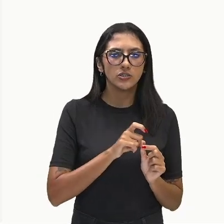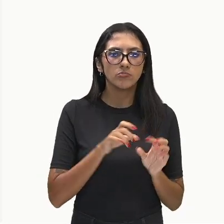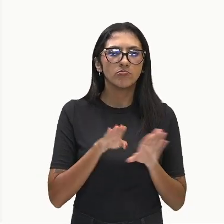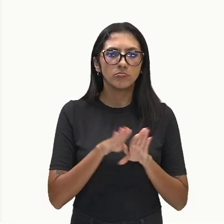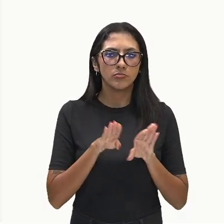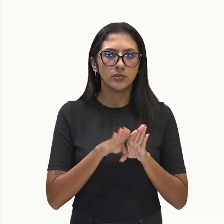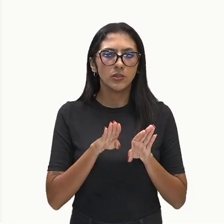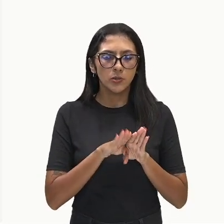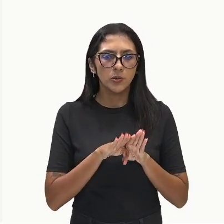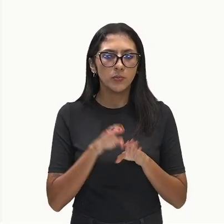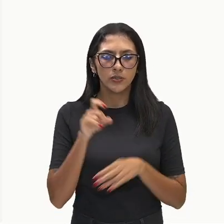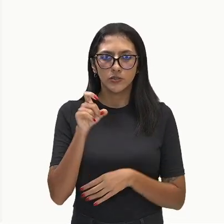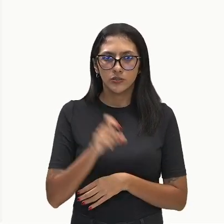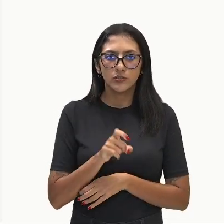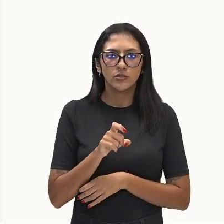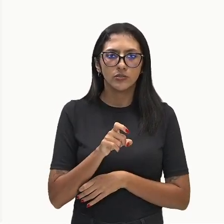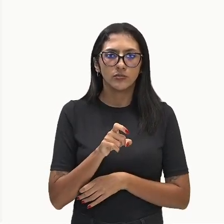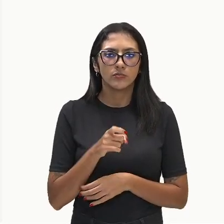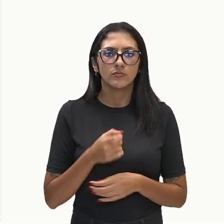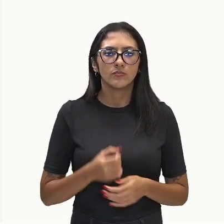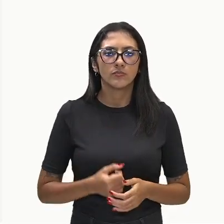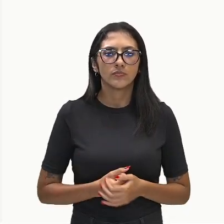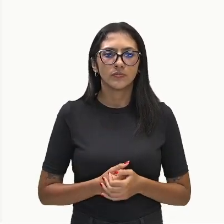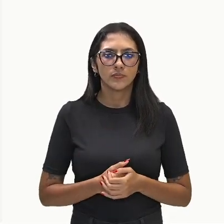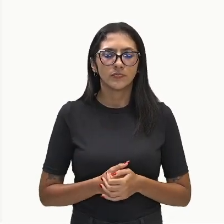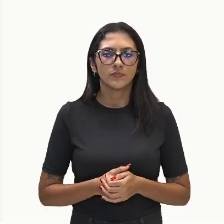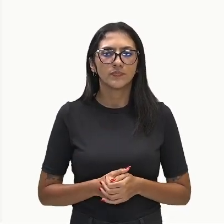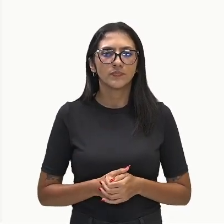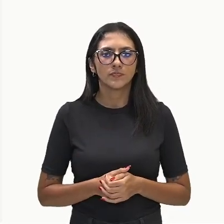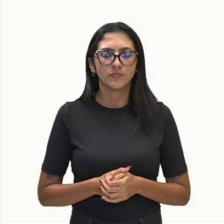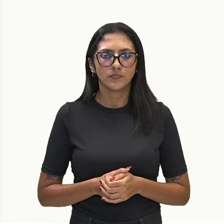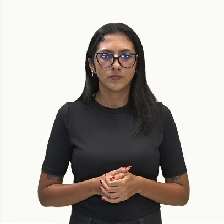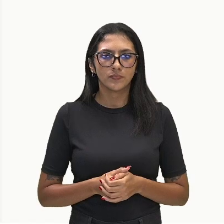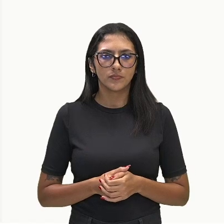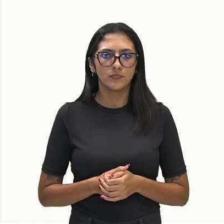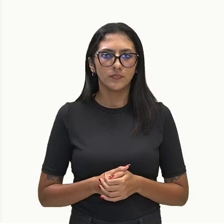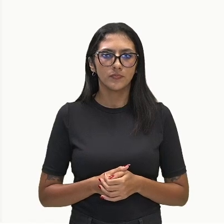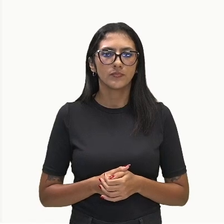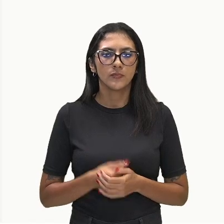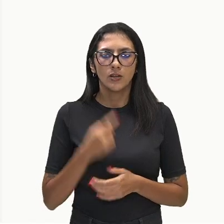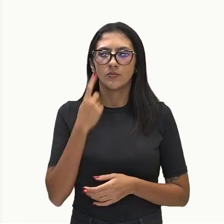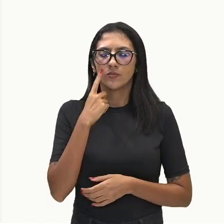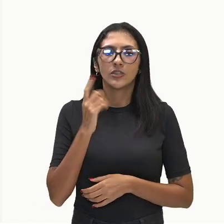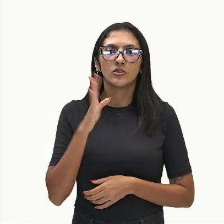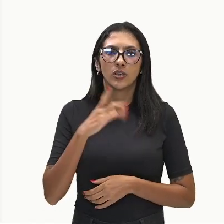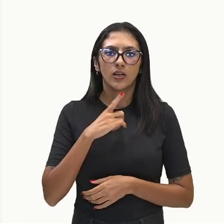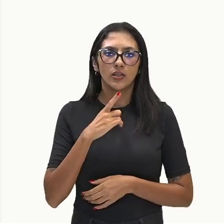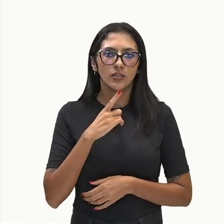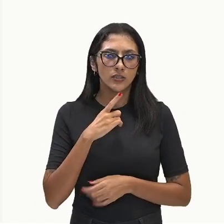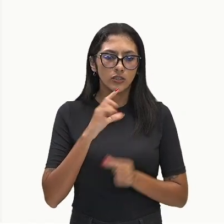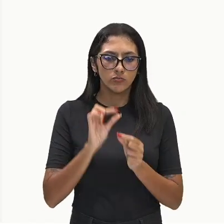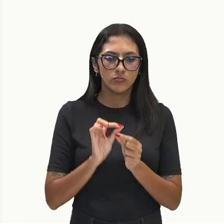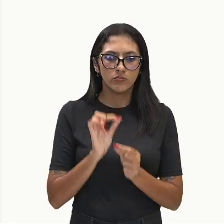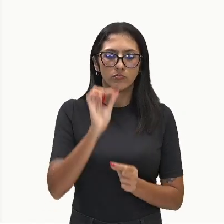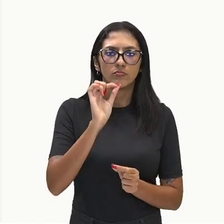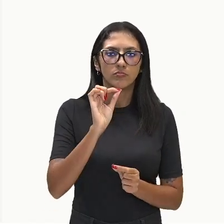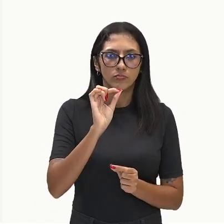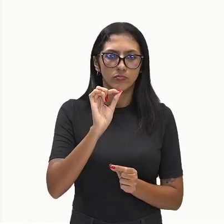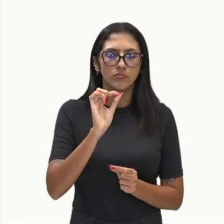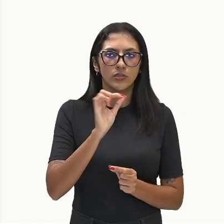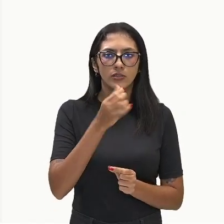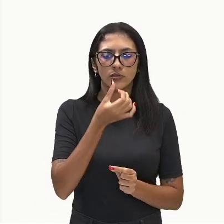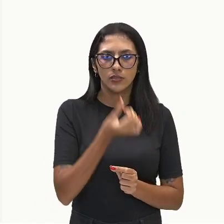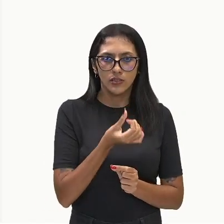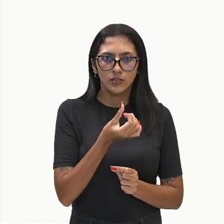medem quanto? Medem x, correto? Aí a gente tem o valor de um cateto, que